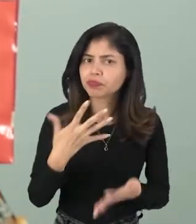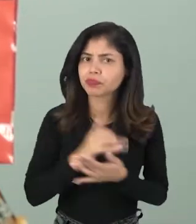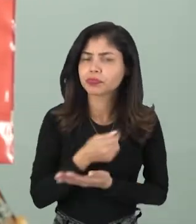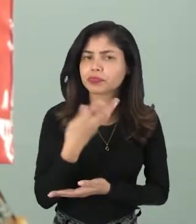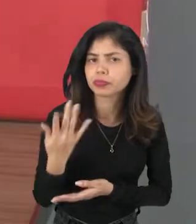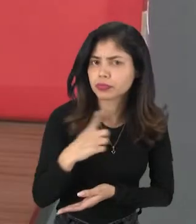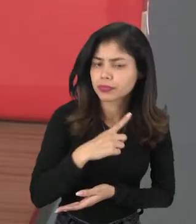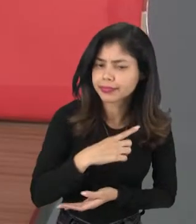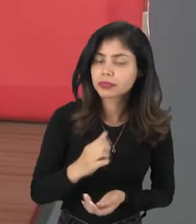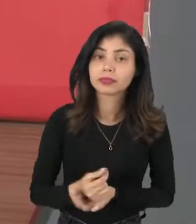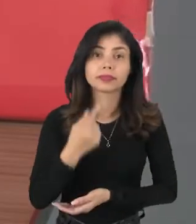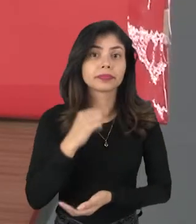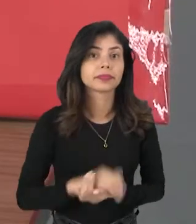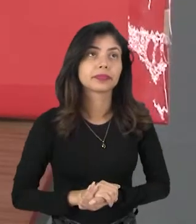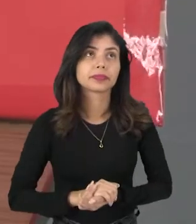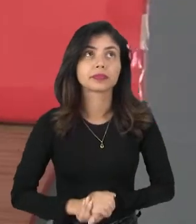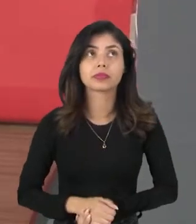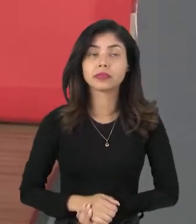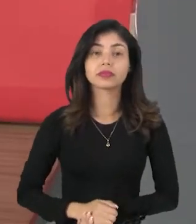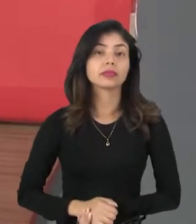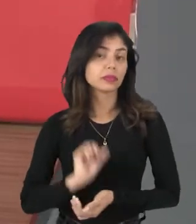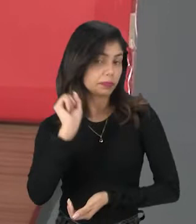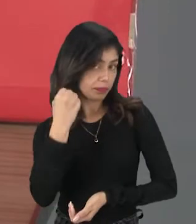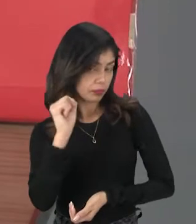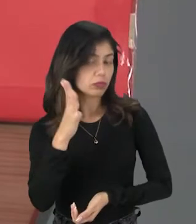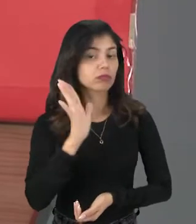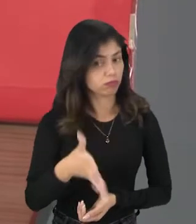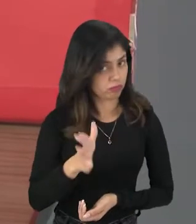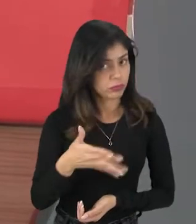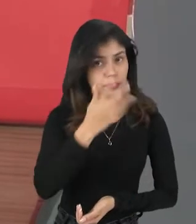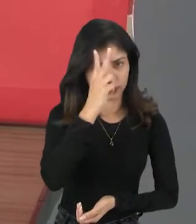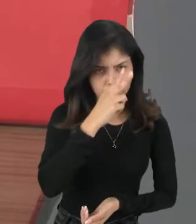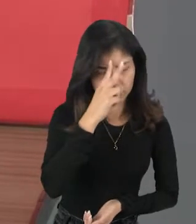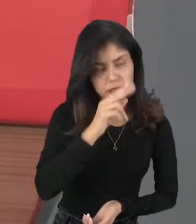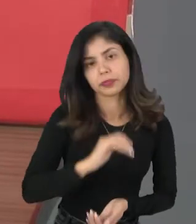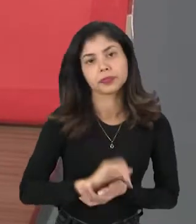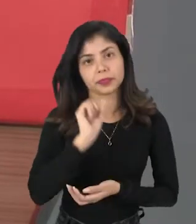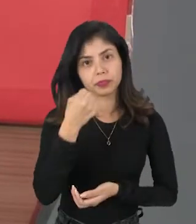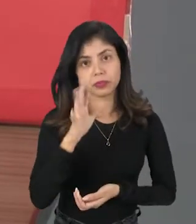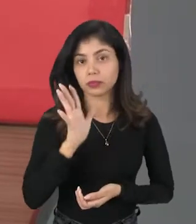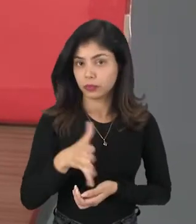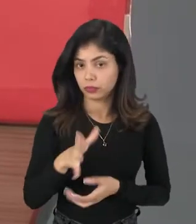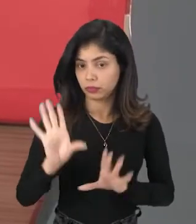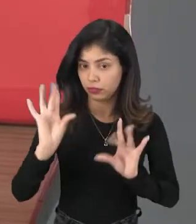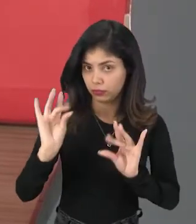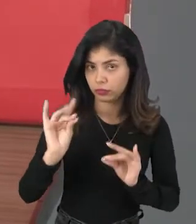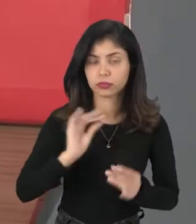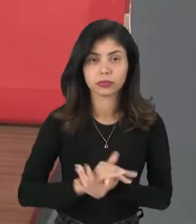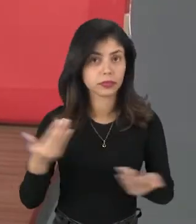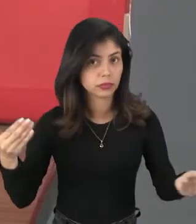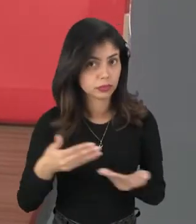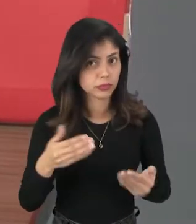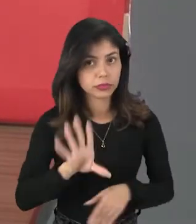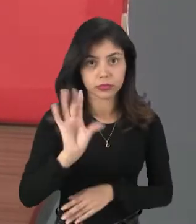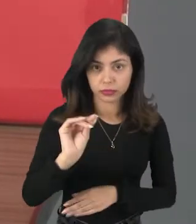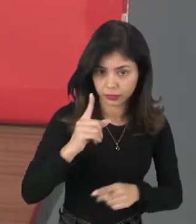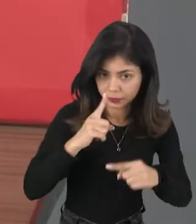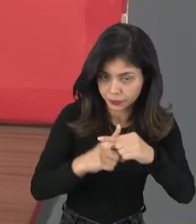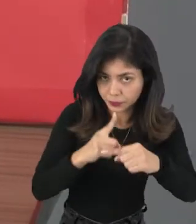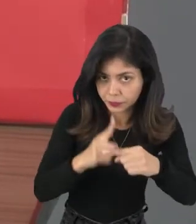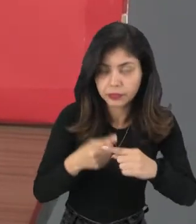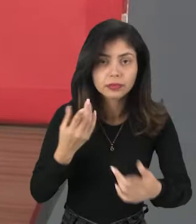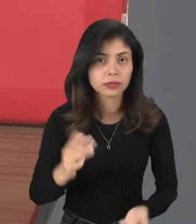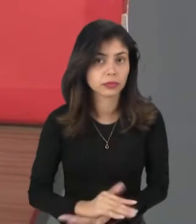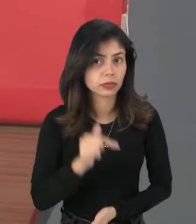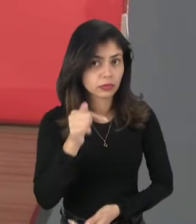quantas figurinhas nós temos nós tínhamos 8 figurinhas vocês lembram essas 8 já estavam coladas e ela colou o